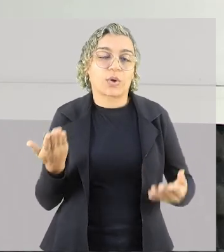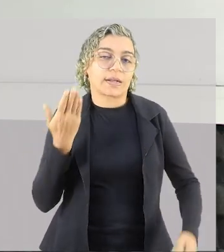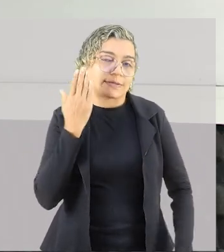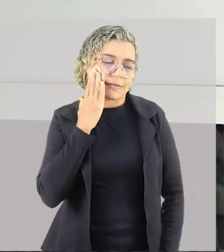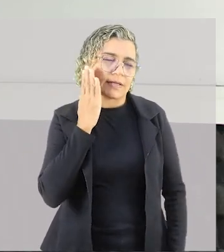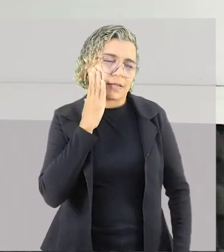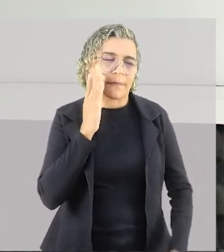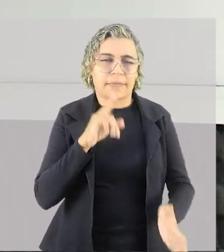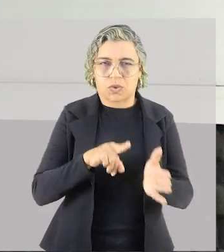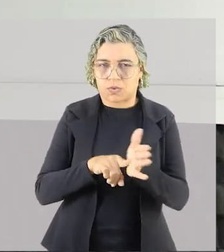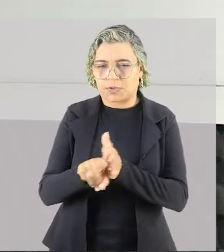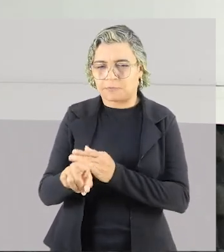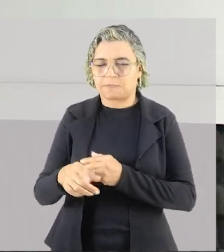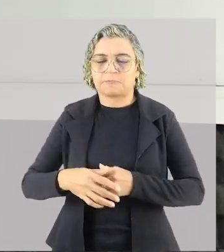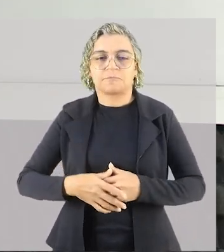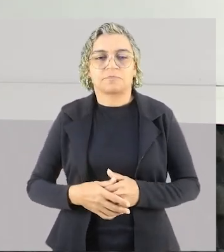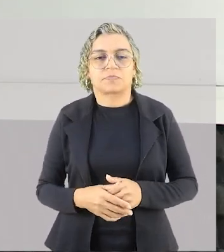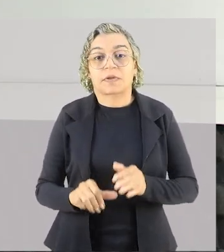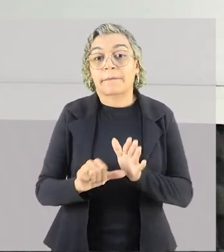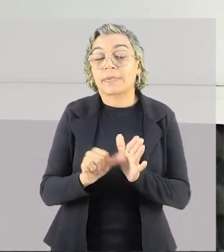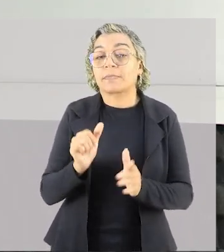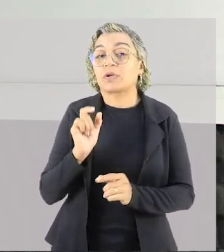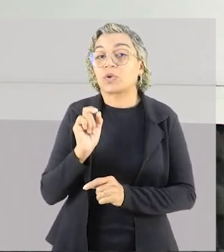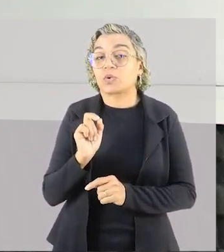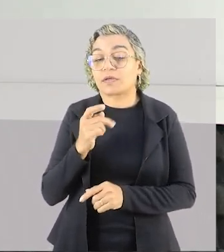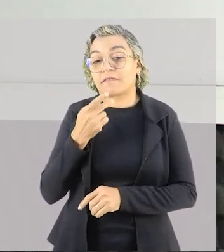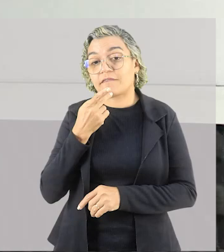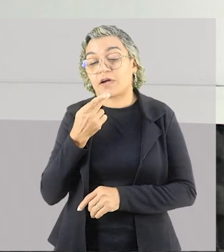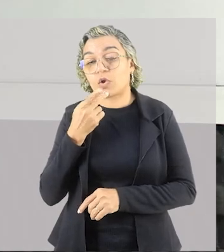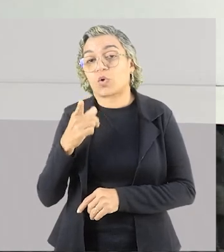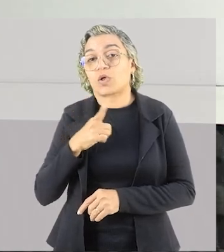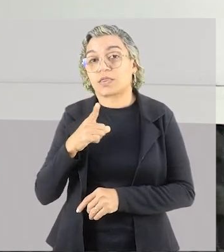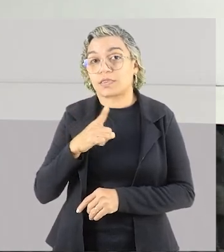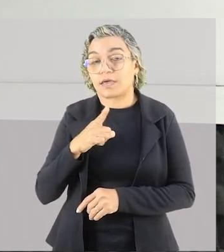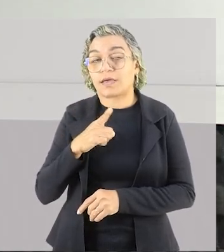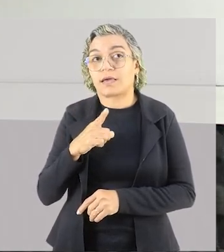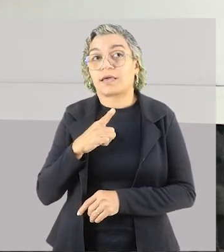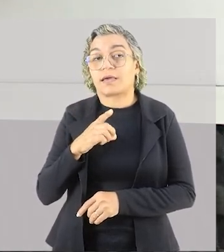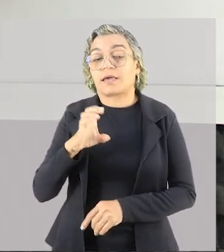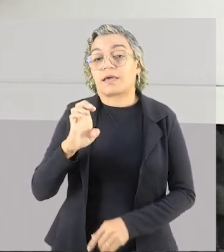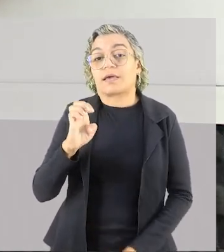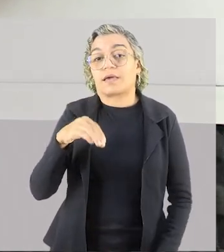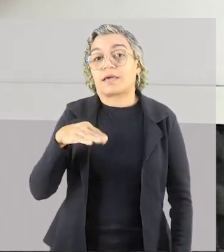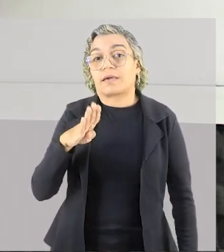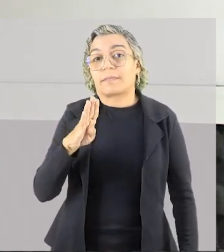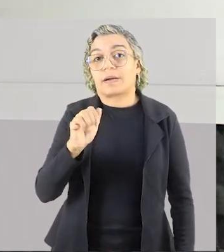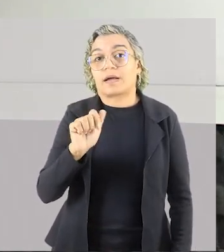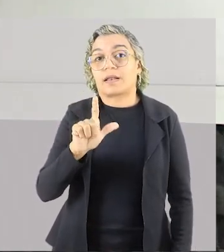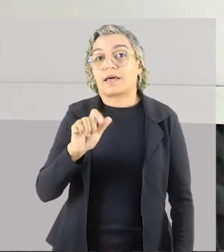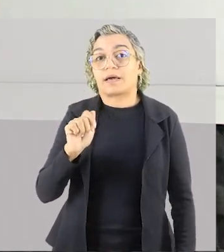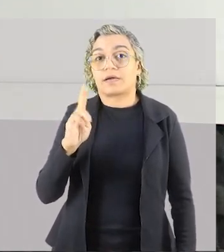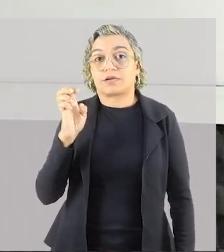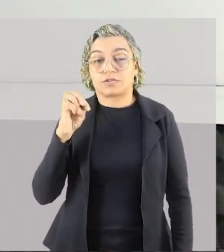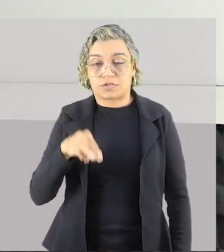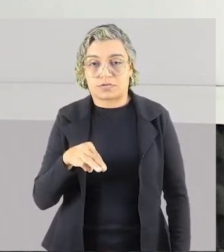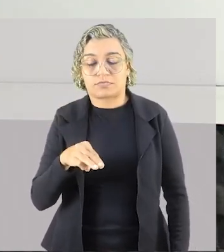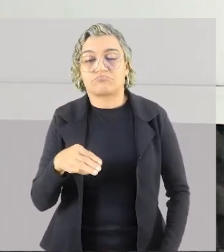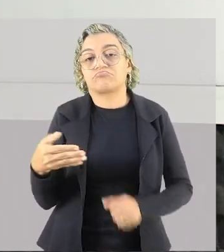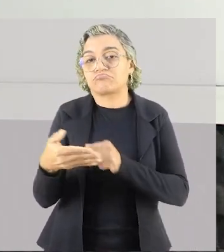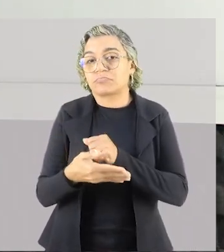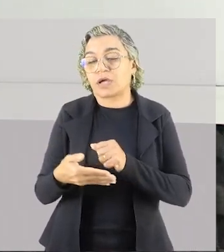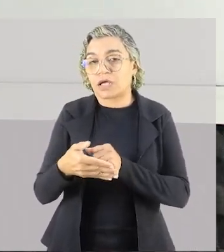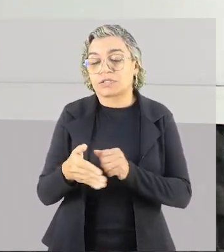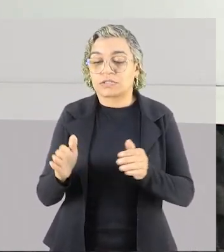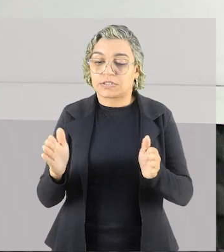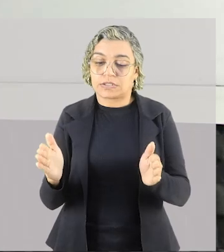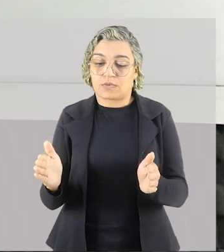a questão, né? Primeiramente, ele falou que ele tinha uma embalagem no formato de um prisma retangular, né? De base